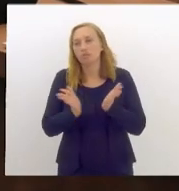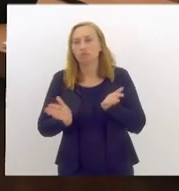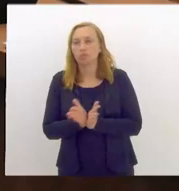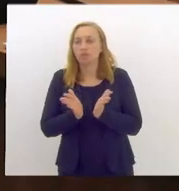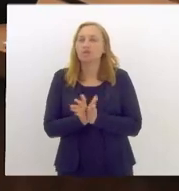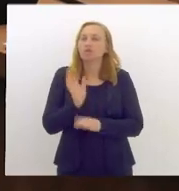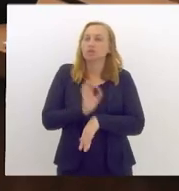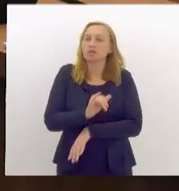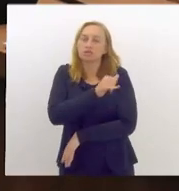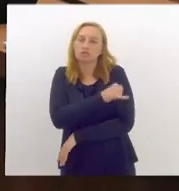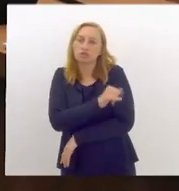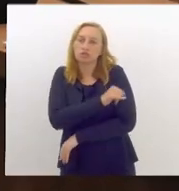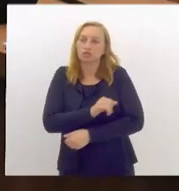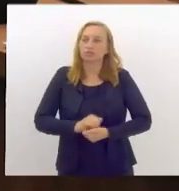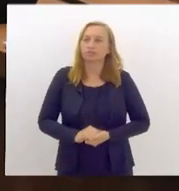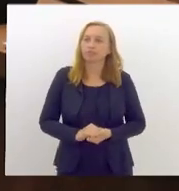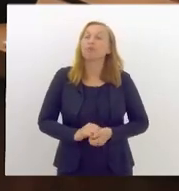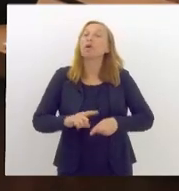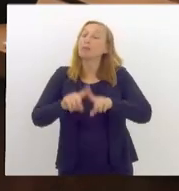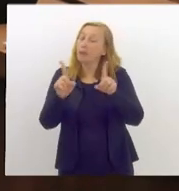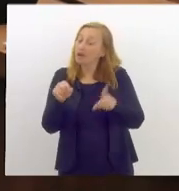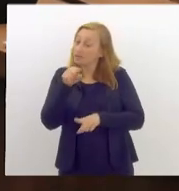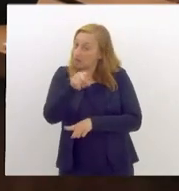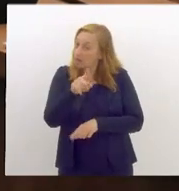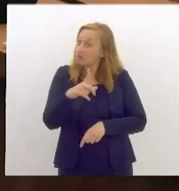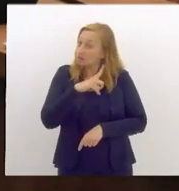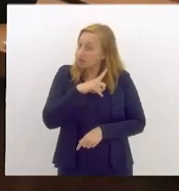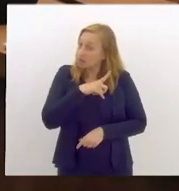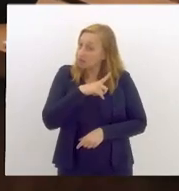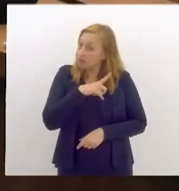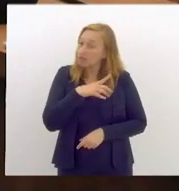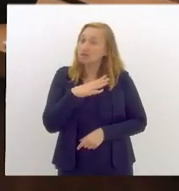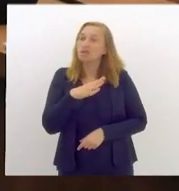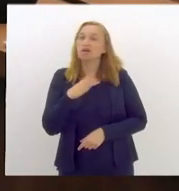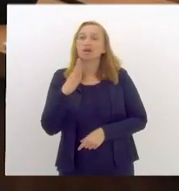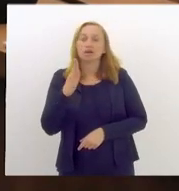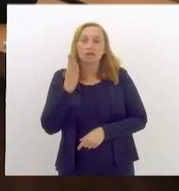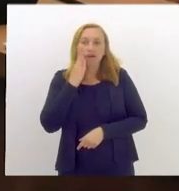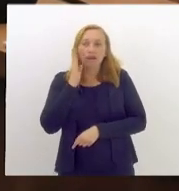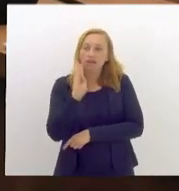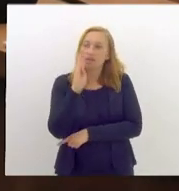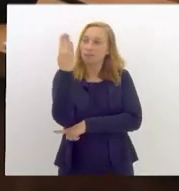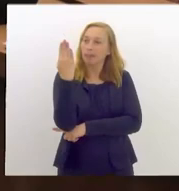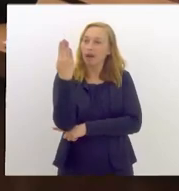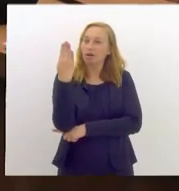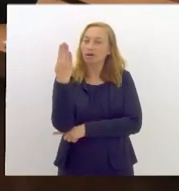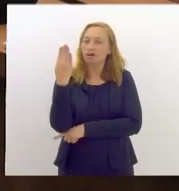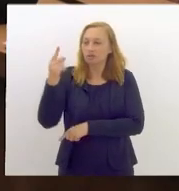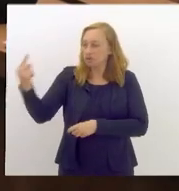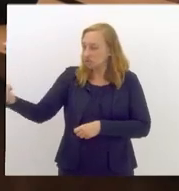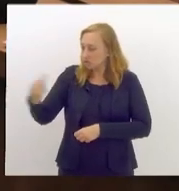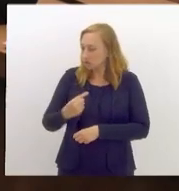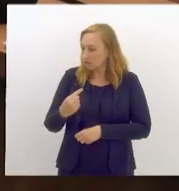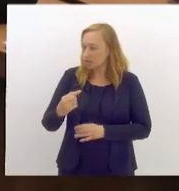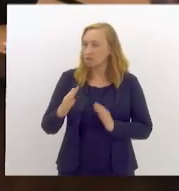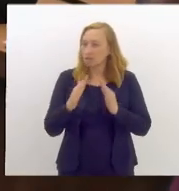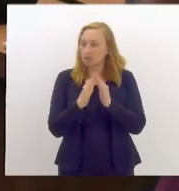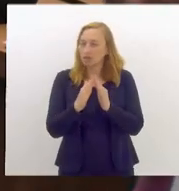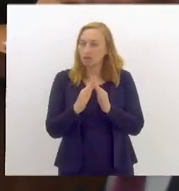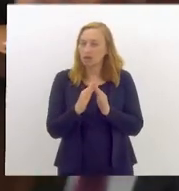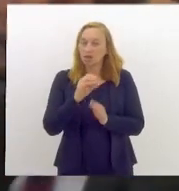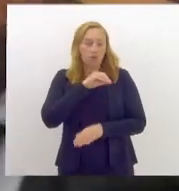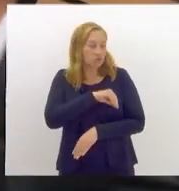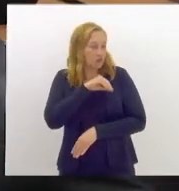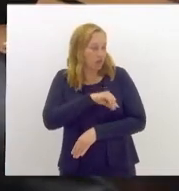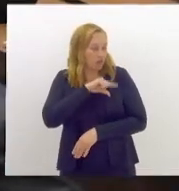no estado do Rio de Janeiro mas ele tem a cara de pau de mandar para essa casa um